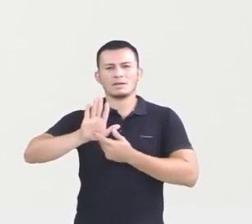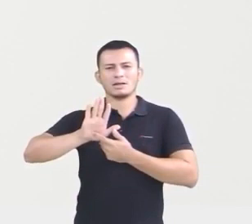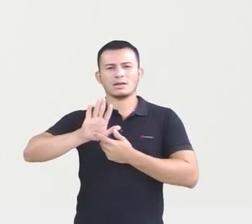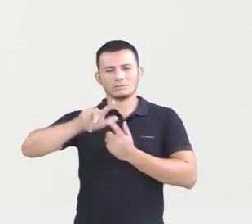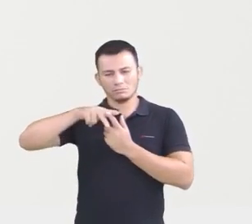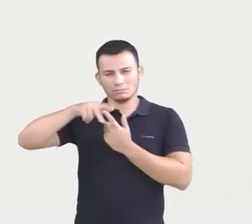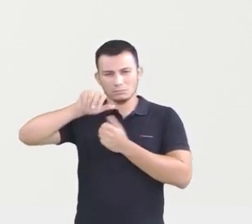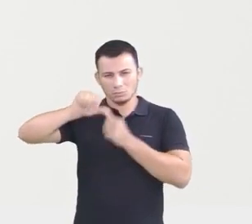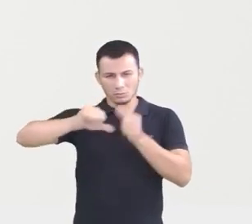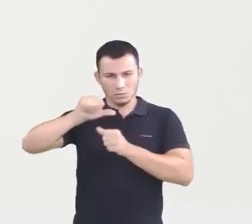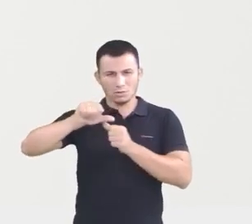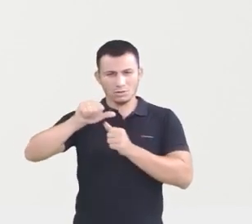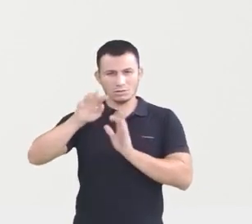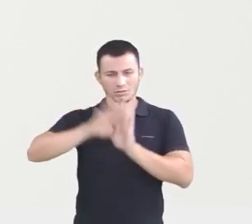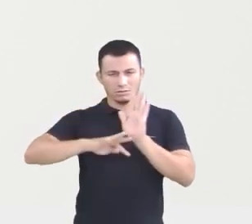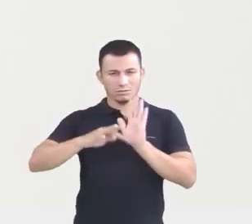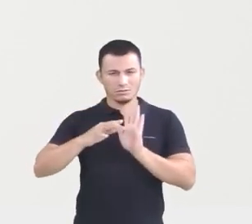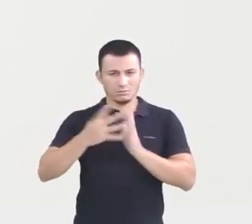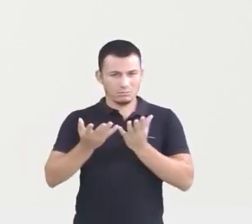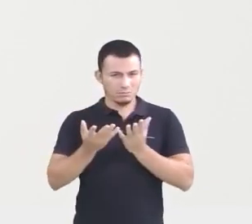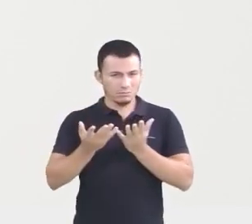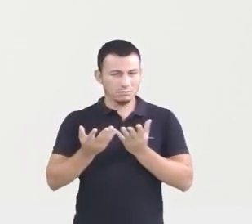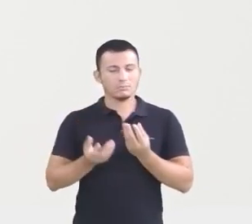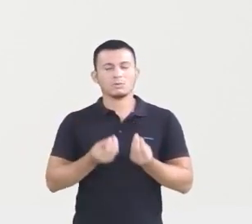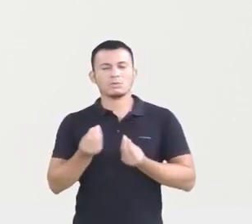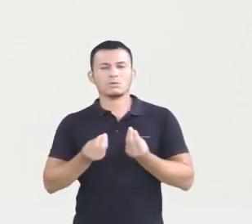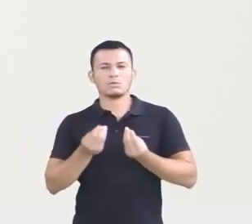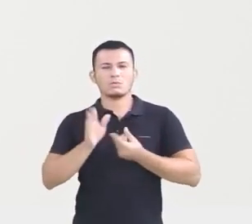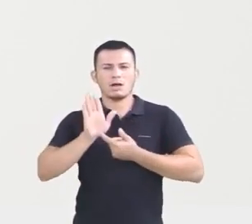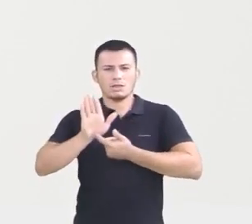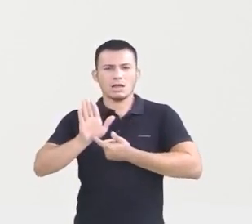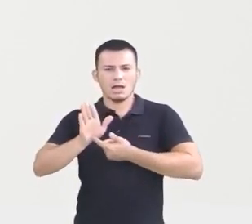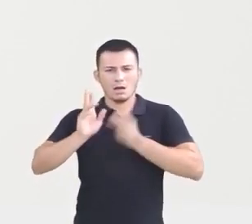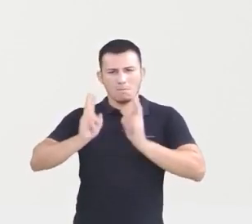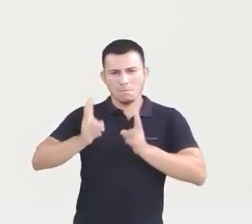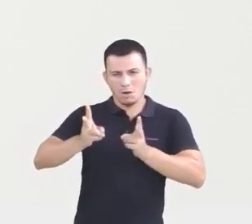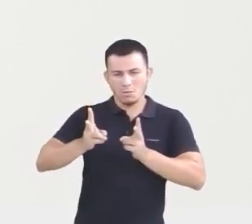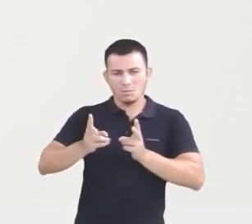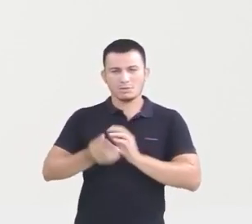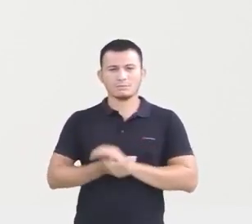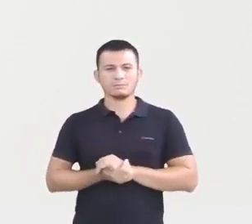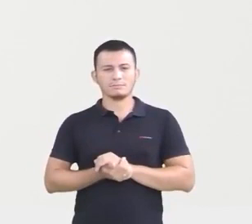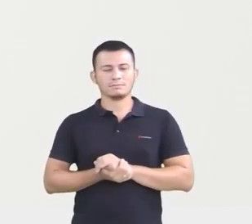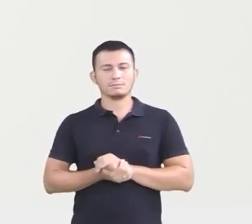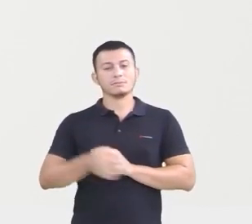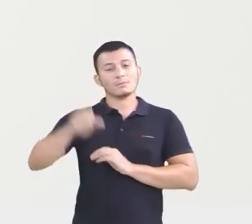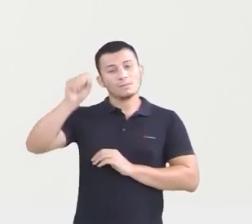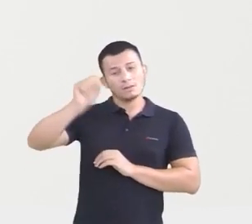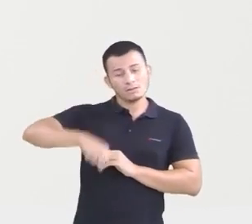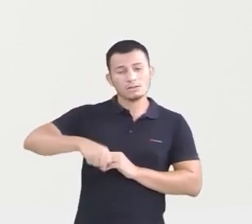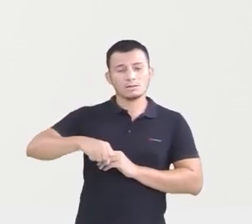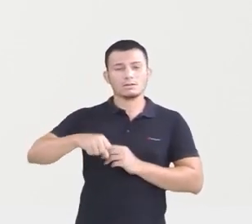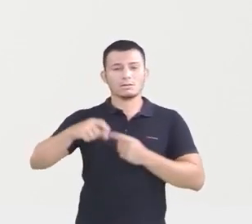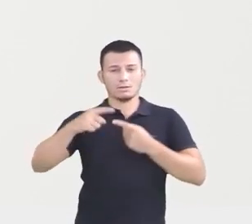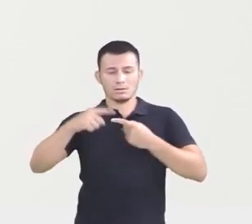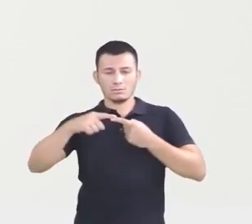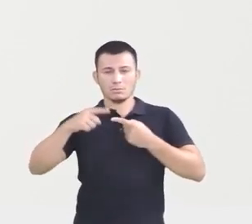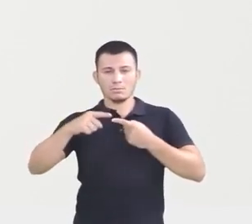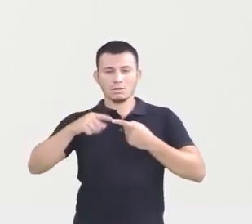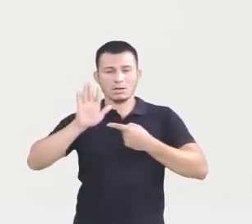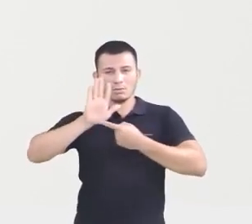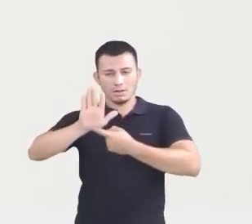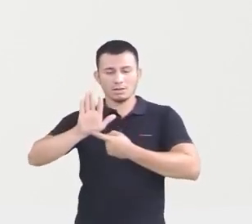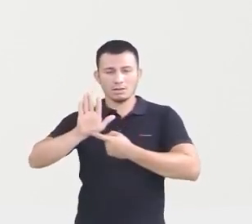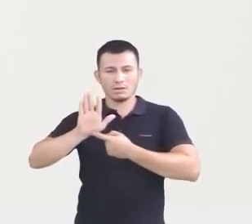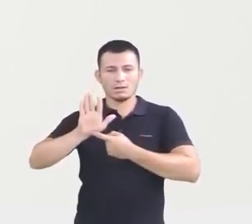texto? Não, a ideia das frases permanece a mesma. Sim, a primeira frase indica que Alice